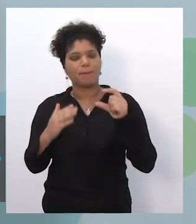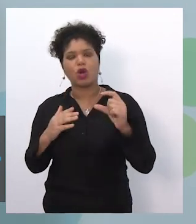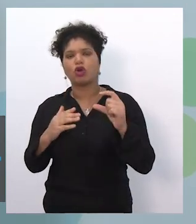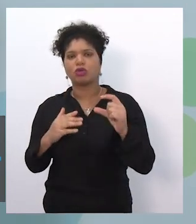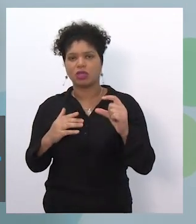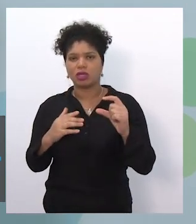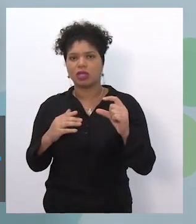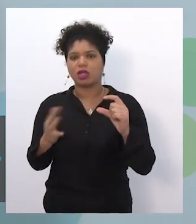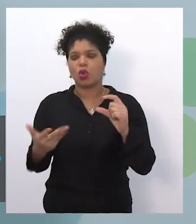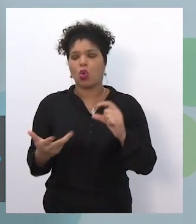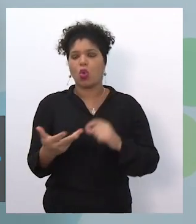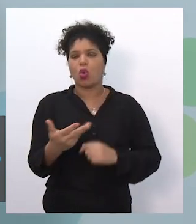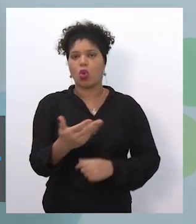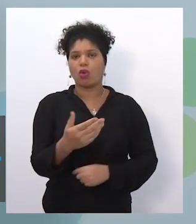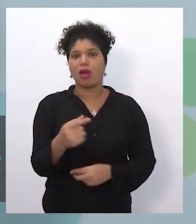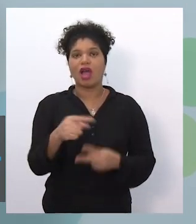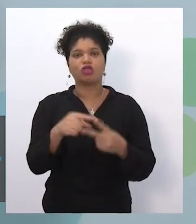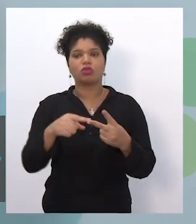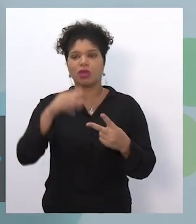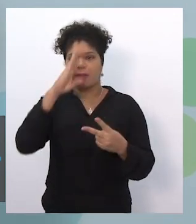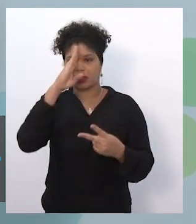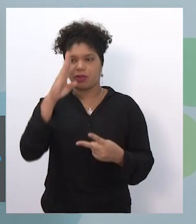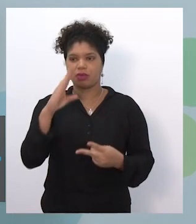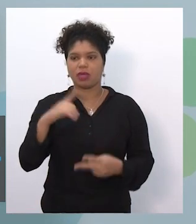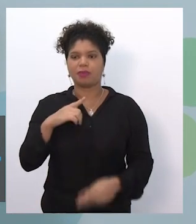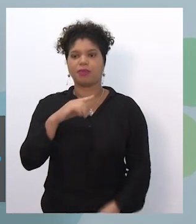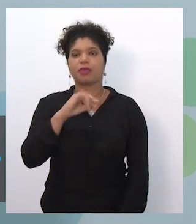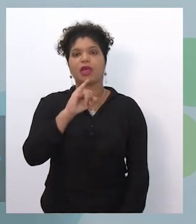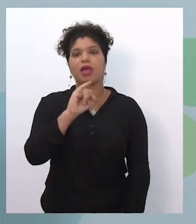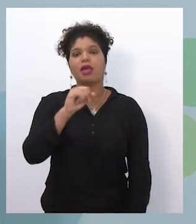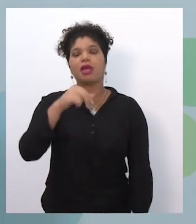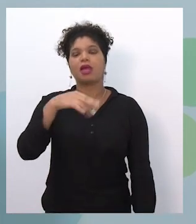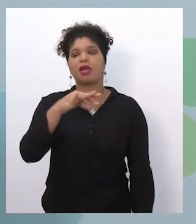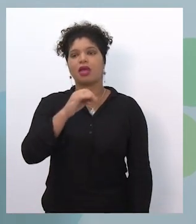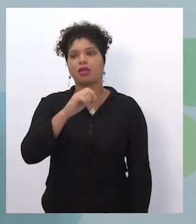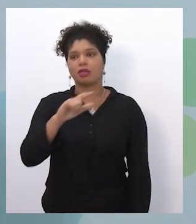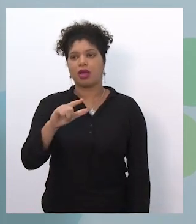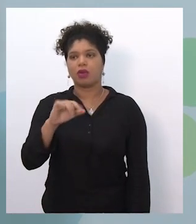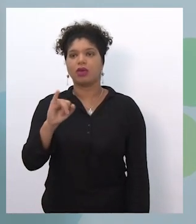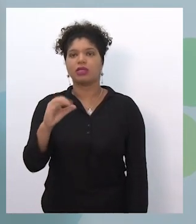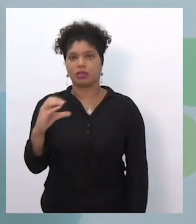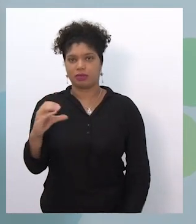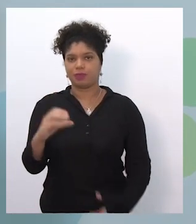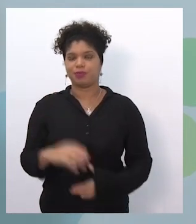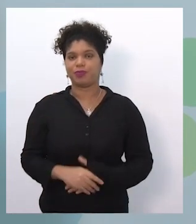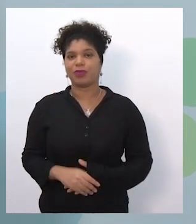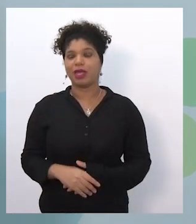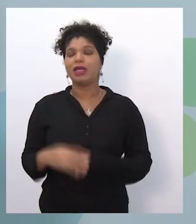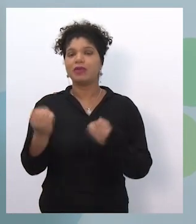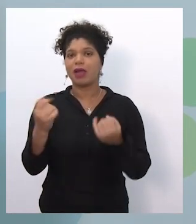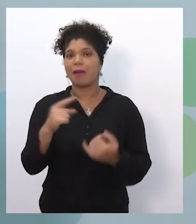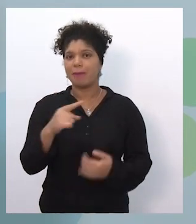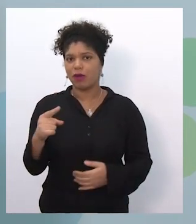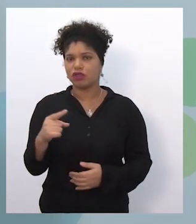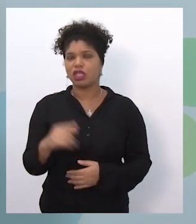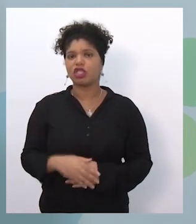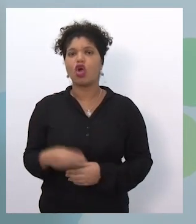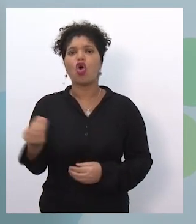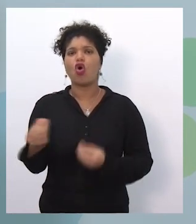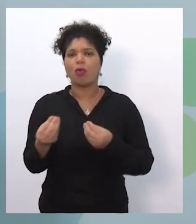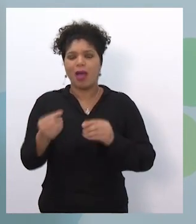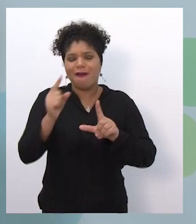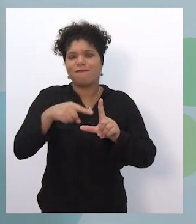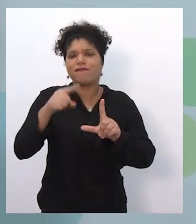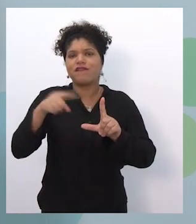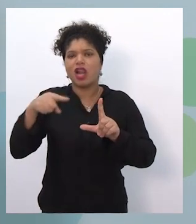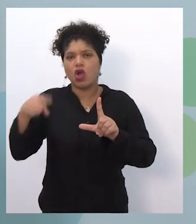processadores, né, essas duas marcas. Eu vou falar um pouquinho para vocês da frequência, tá? E depois eu vou